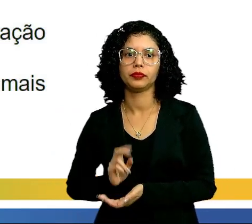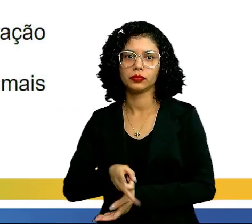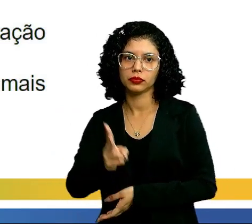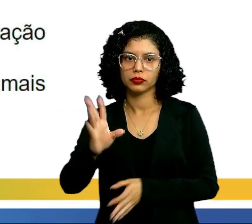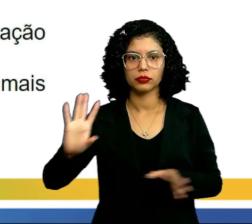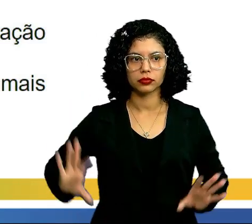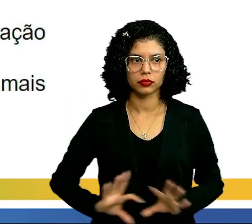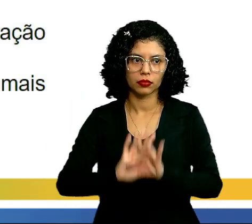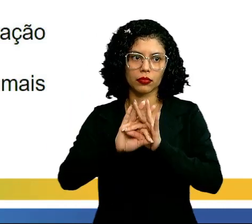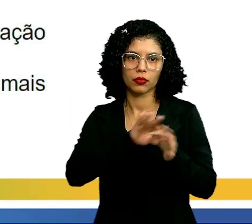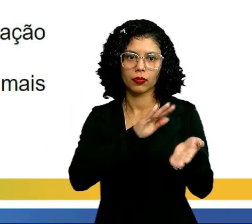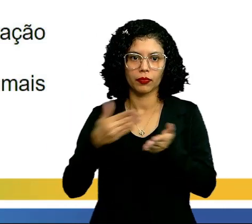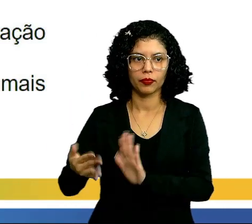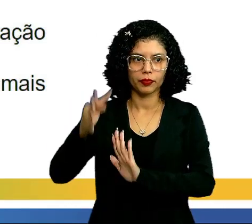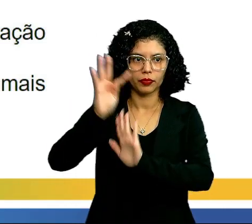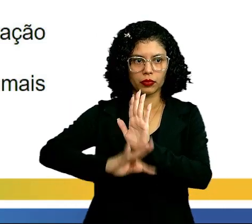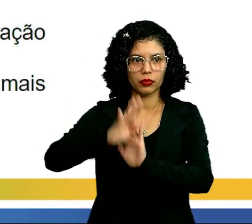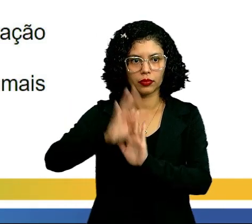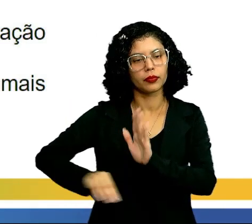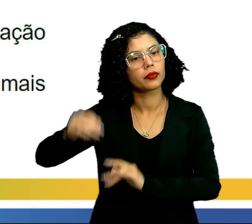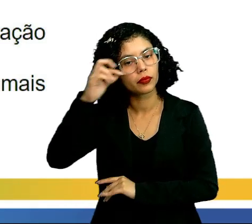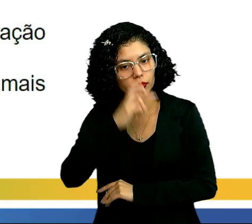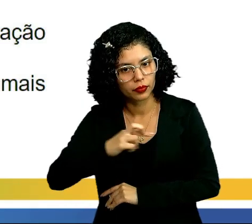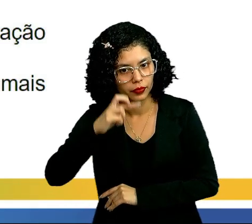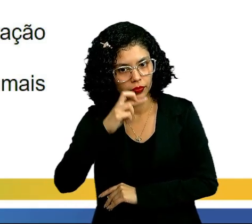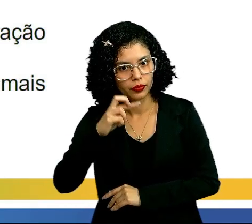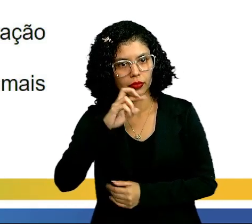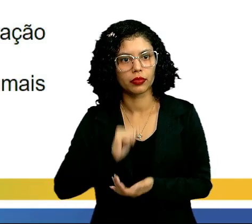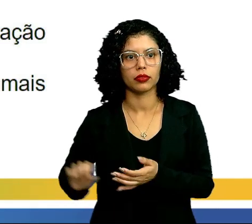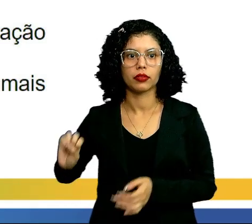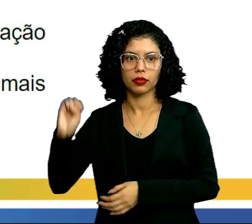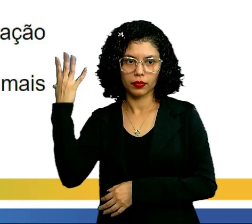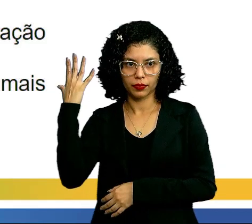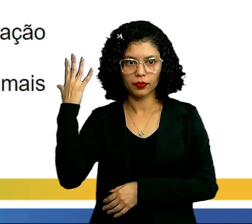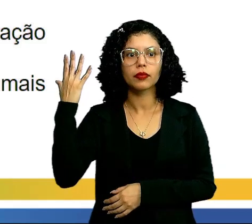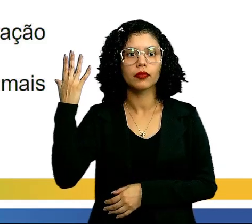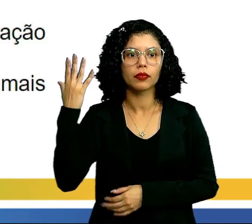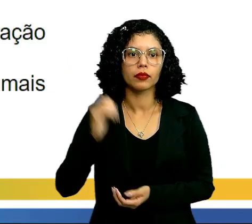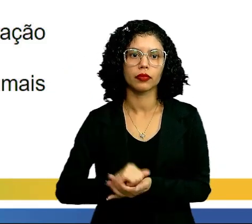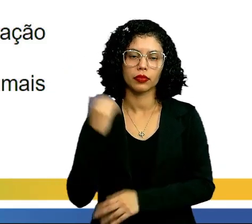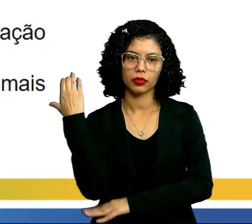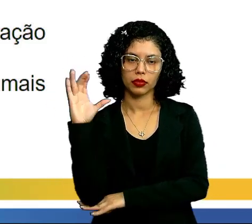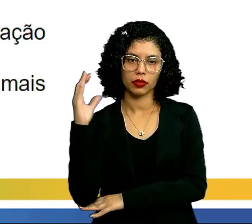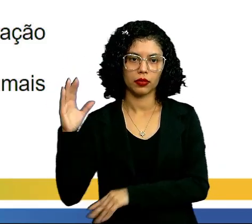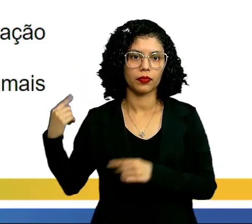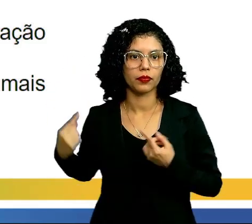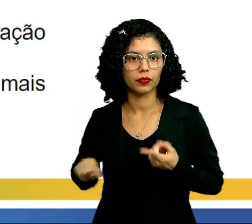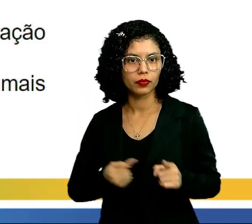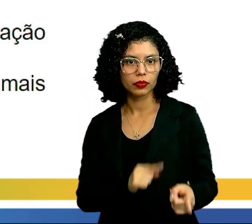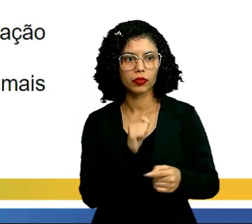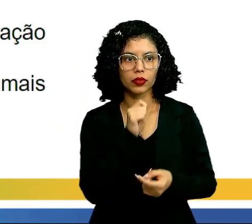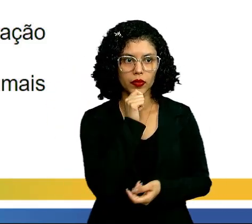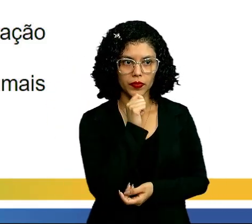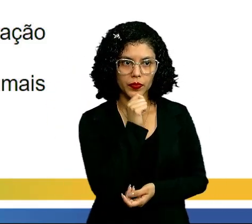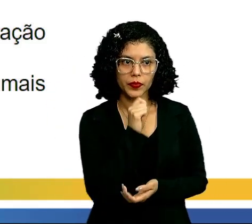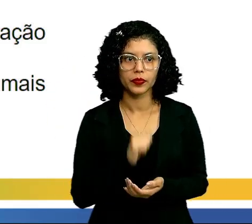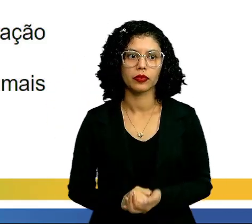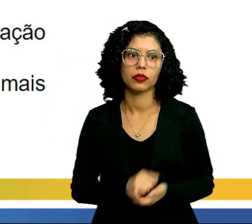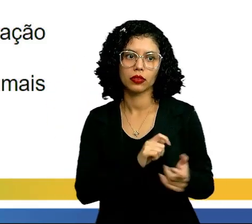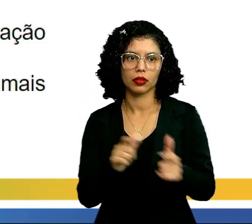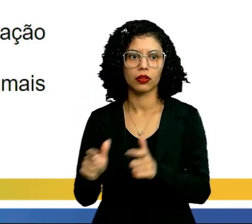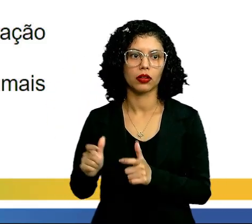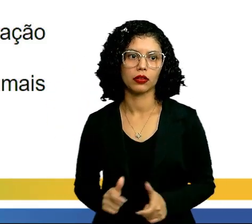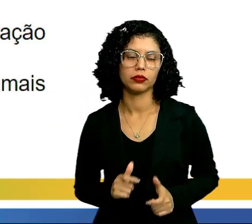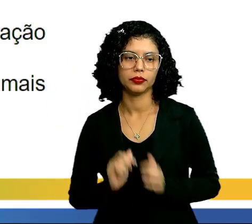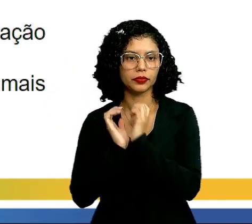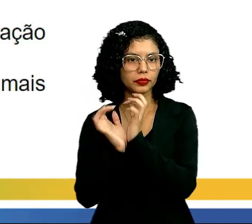por estabelecer relação entre as partes do texto. Analisando o trecho, acontecendo de o cientista provocar um